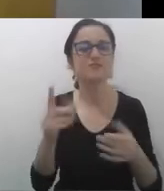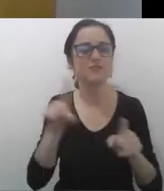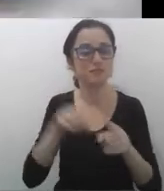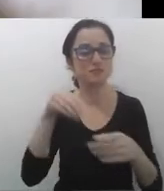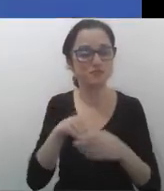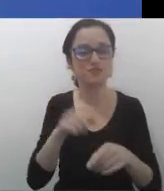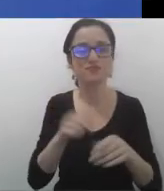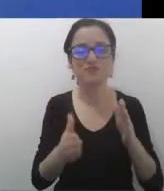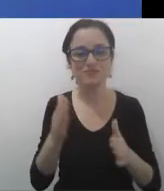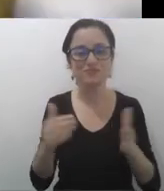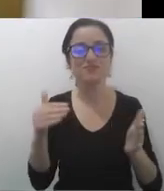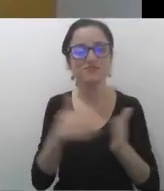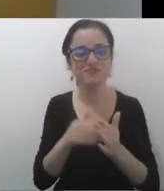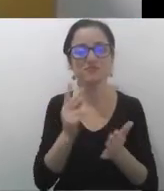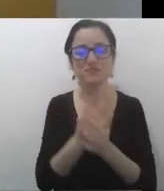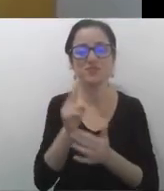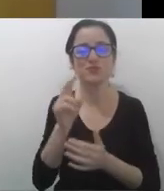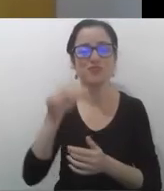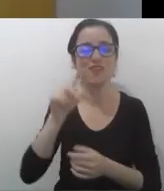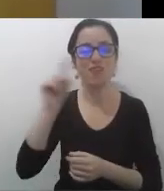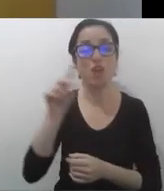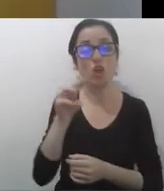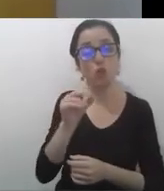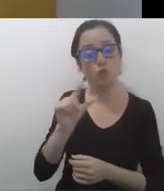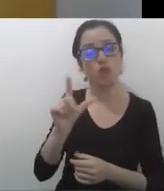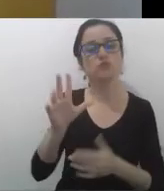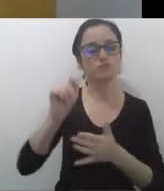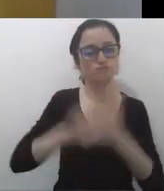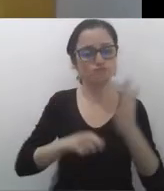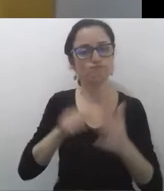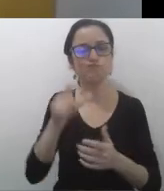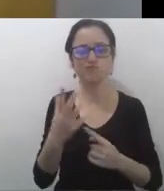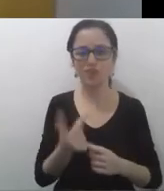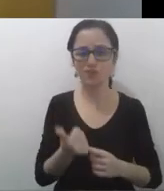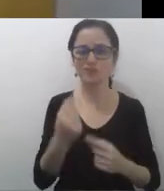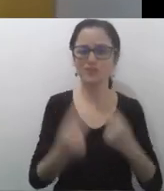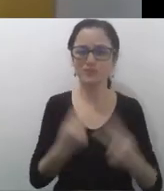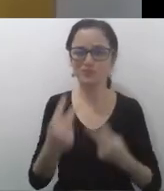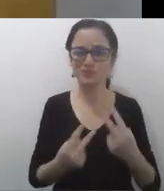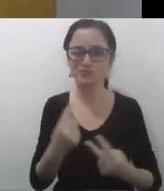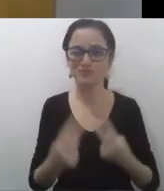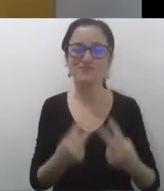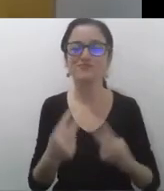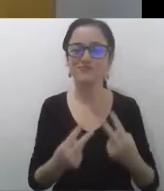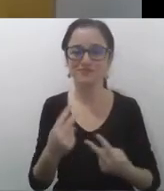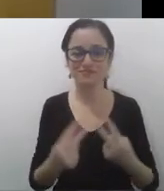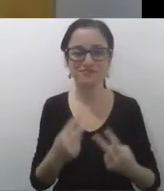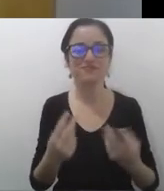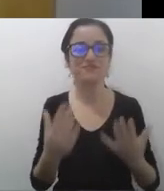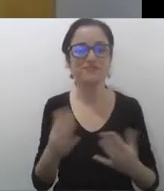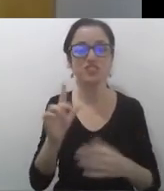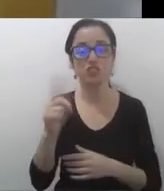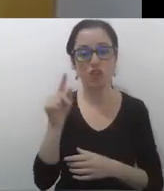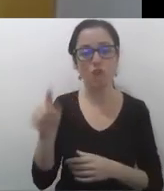Inclusive, nesse período, e até mesmo em Ulm, o Wohner vai se inscrever como artista na